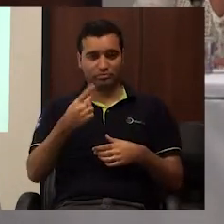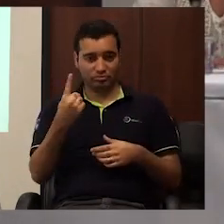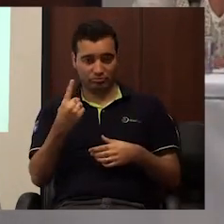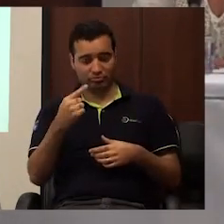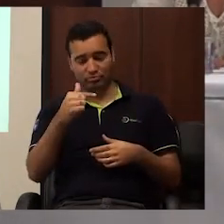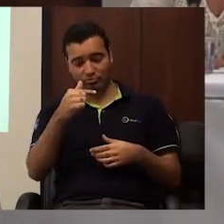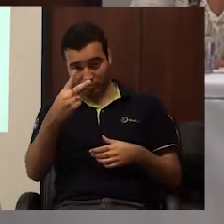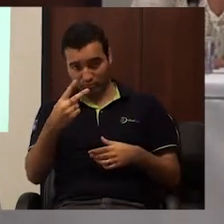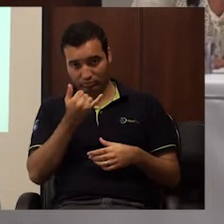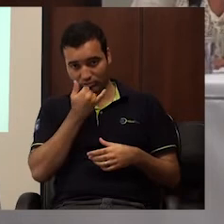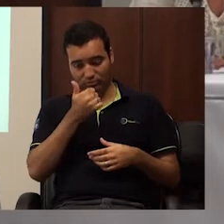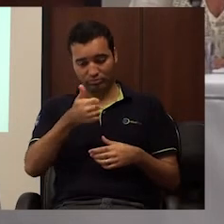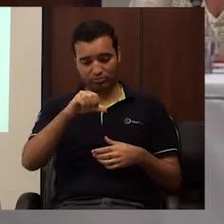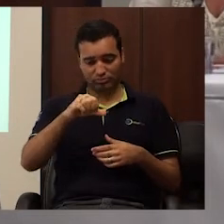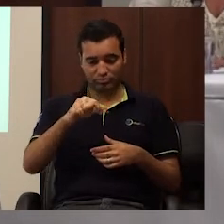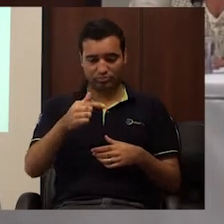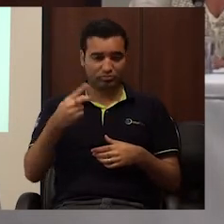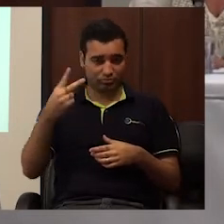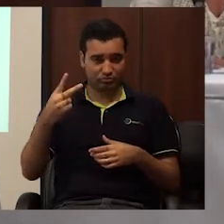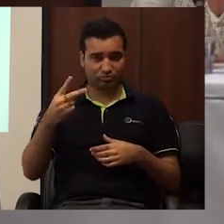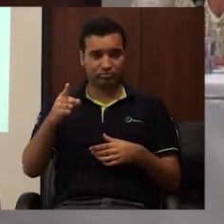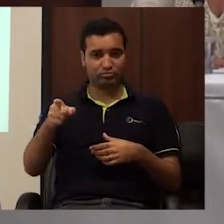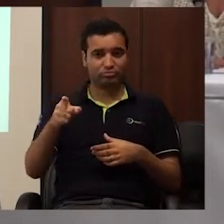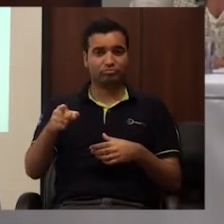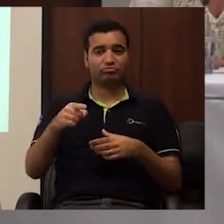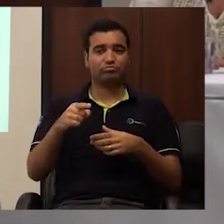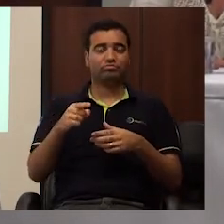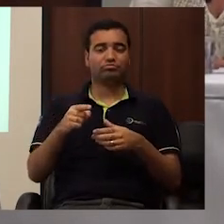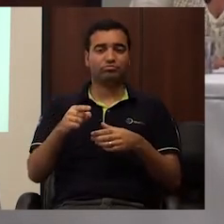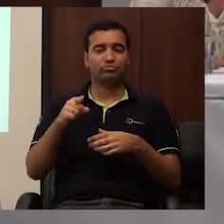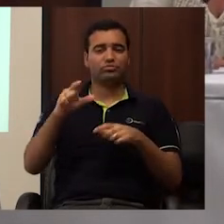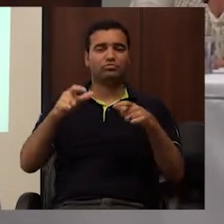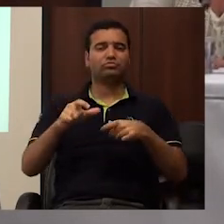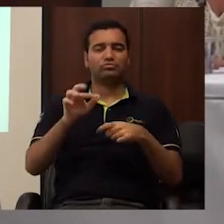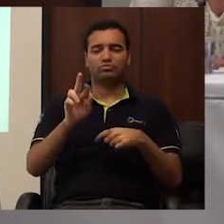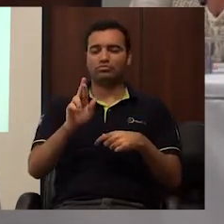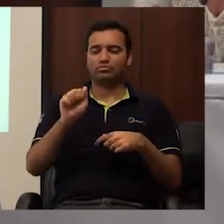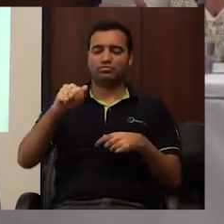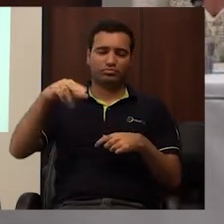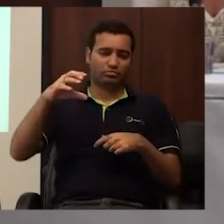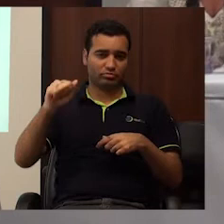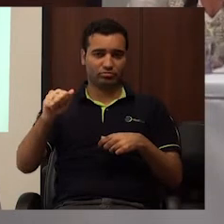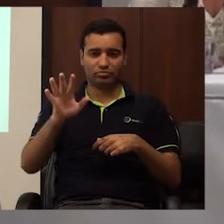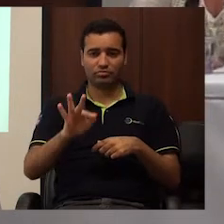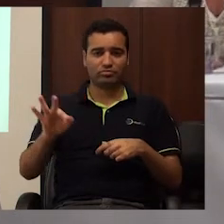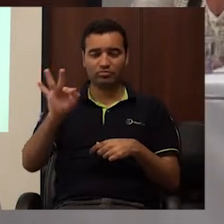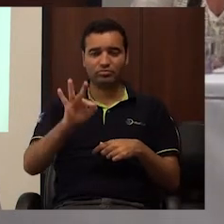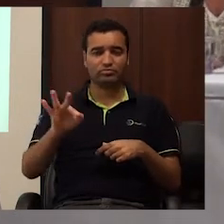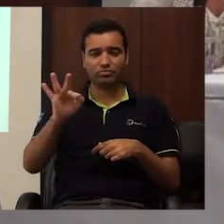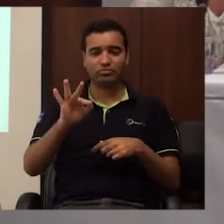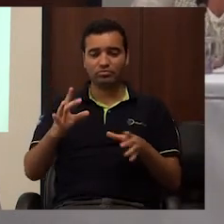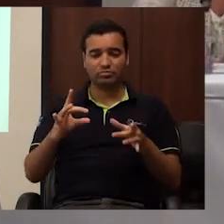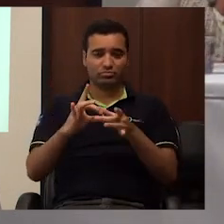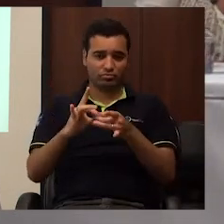na habilitação em deficiências mentais no país, que foi em Franca, né, numa faculdade ligada